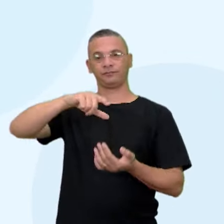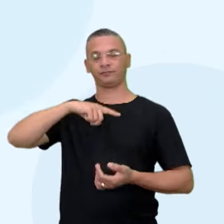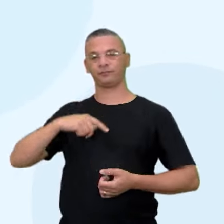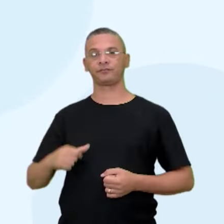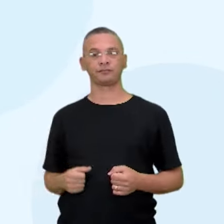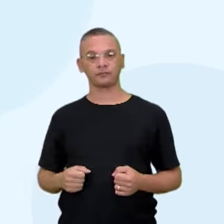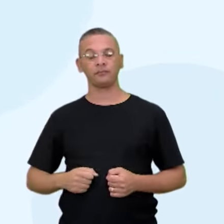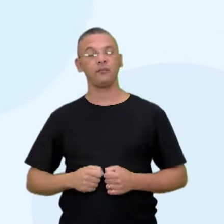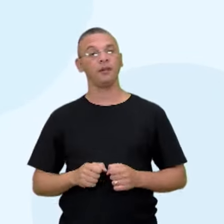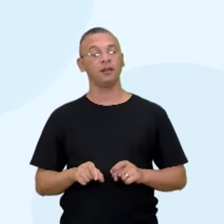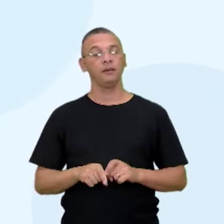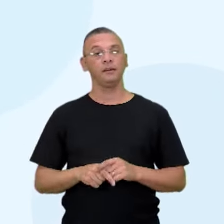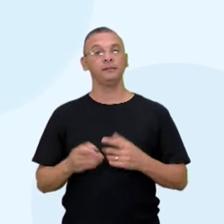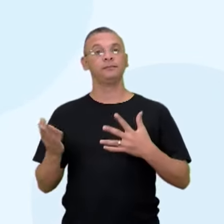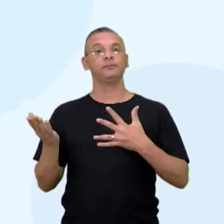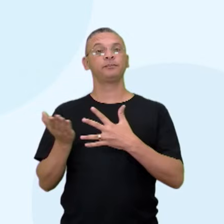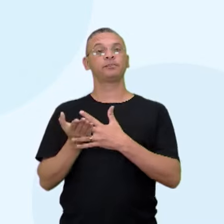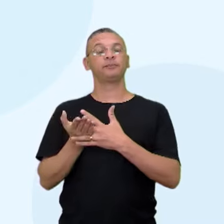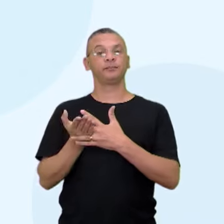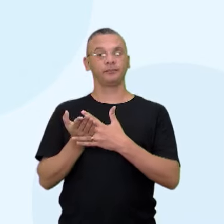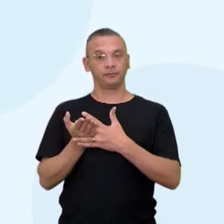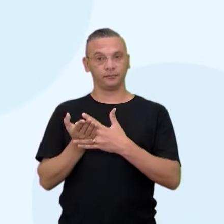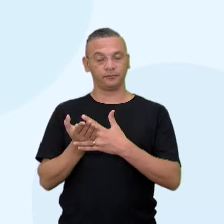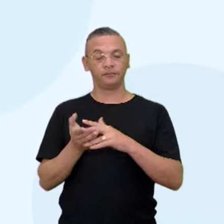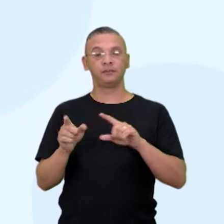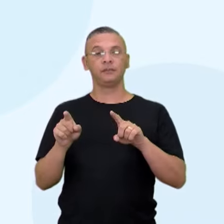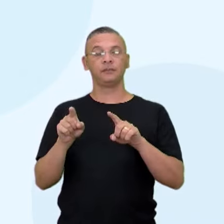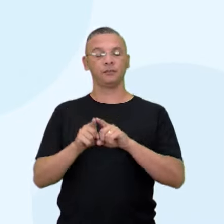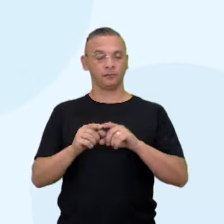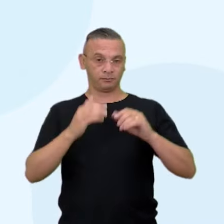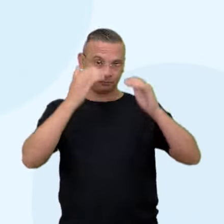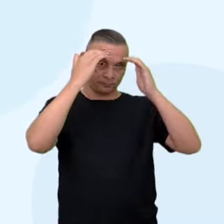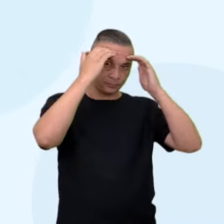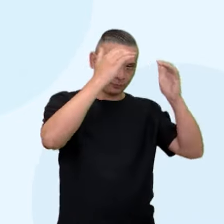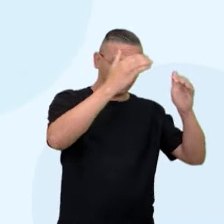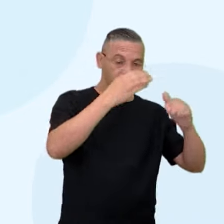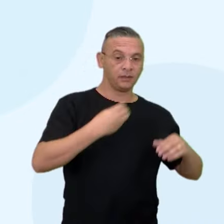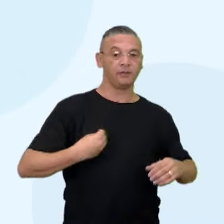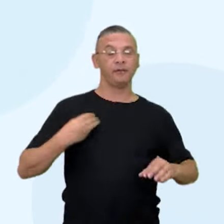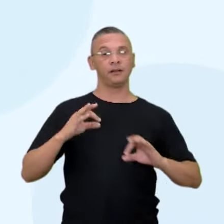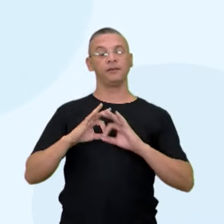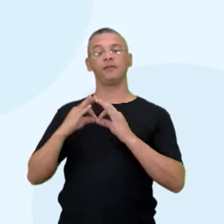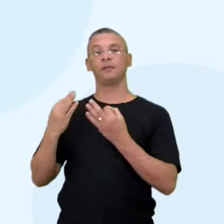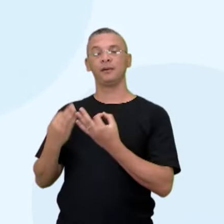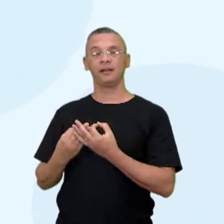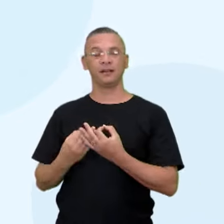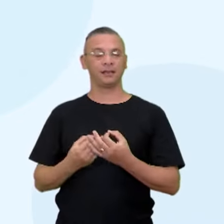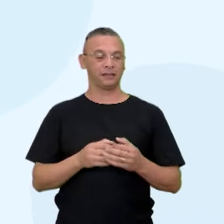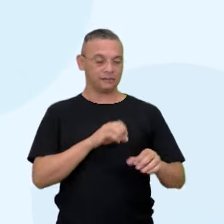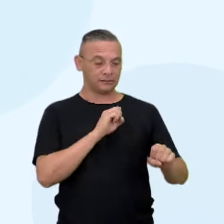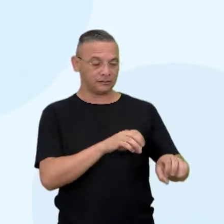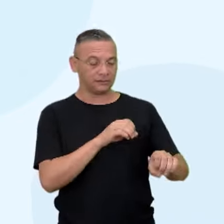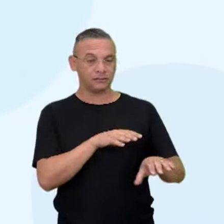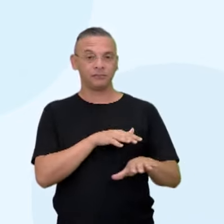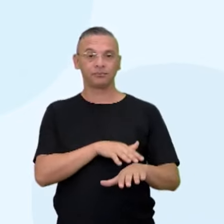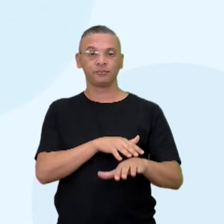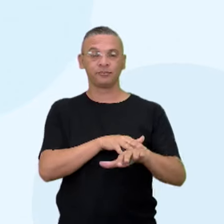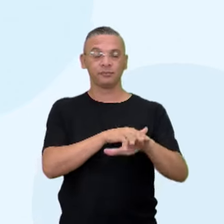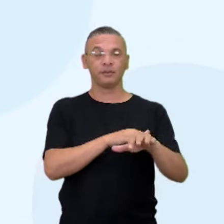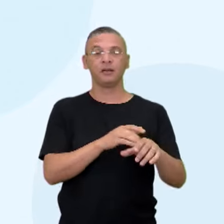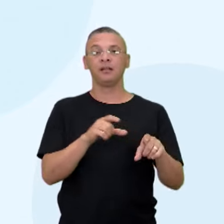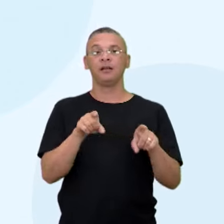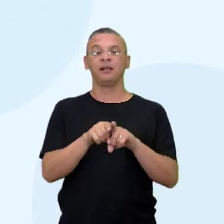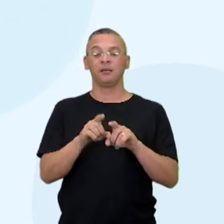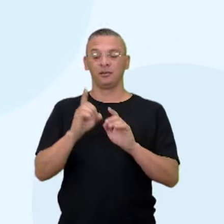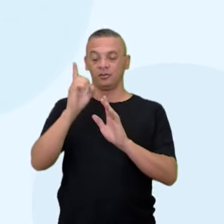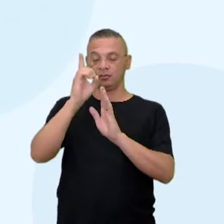A cidadania e o civismo, a vida familiar e social, educação para o trânsito, educação em